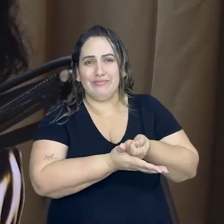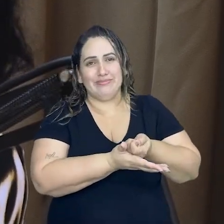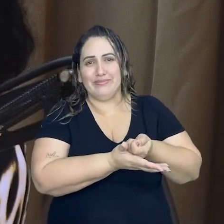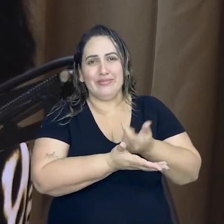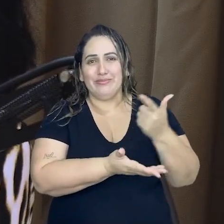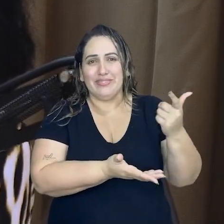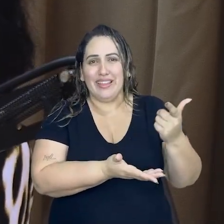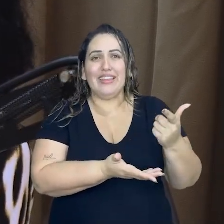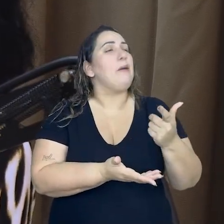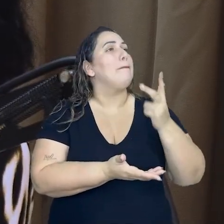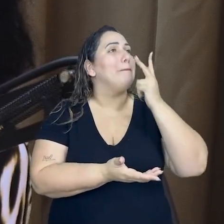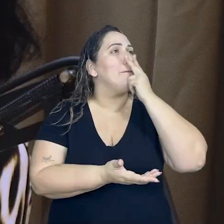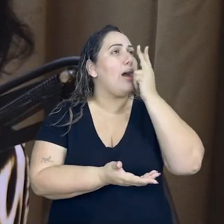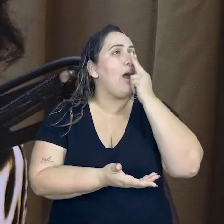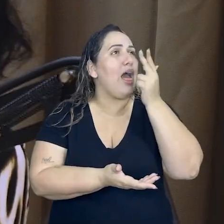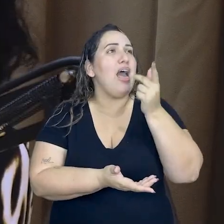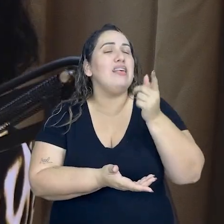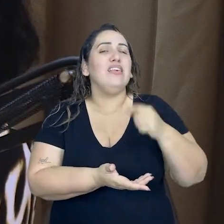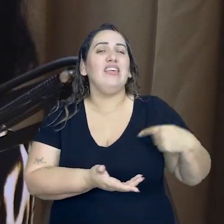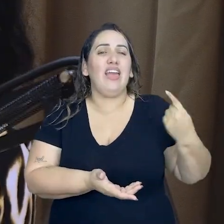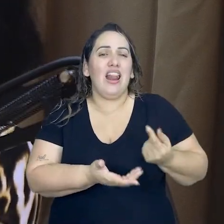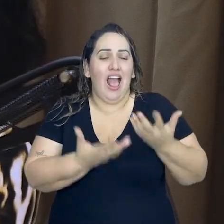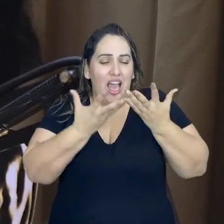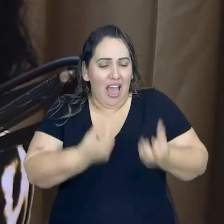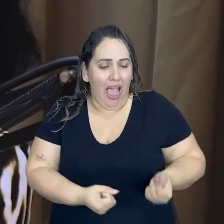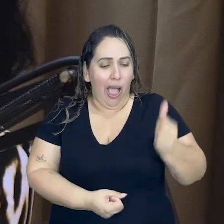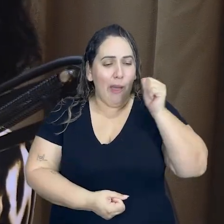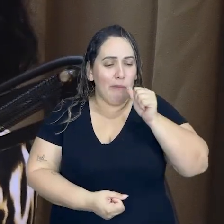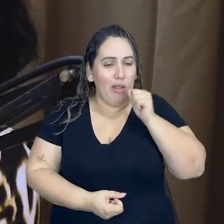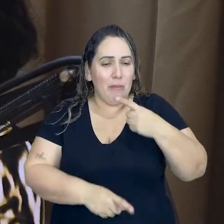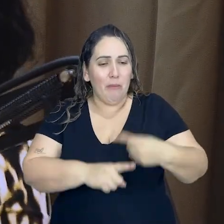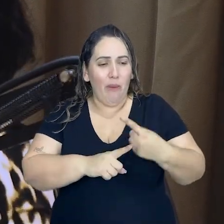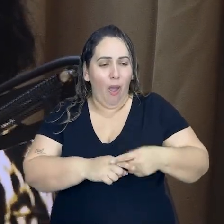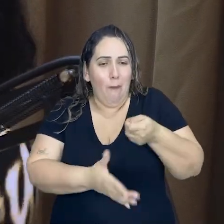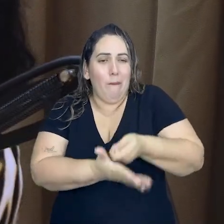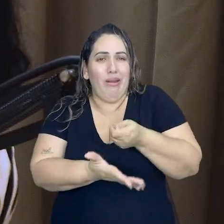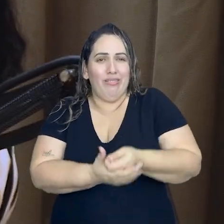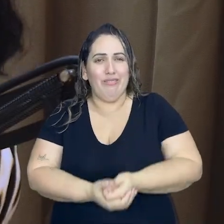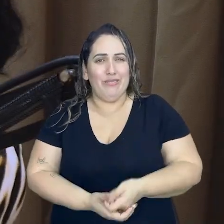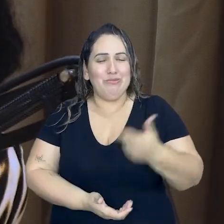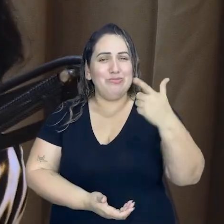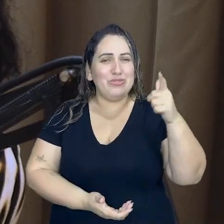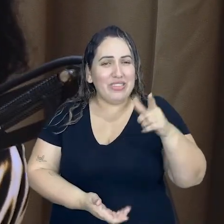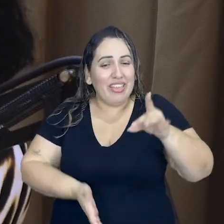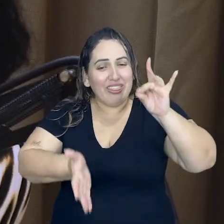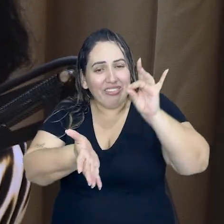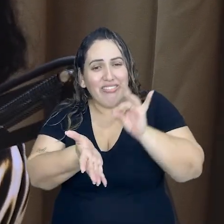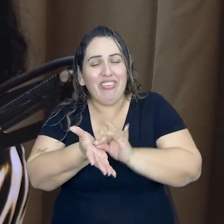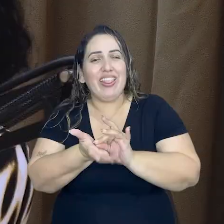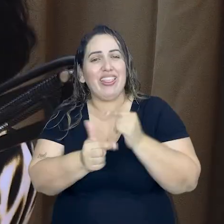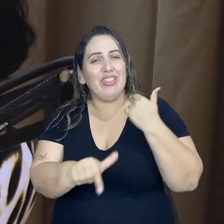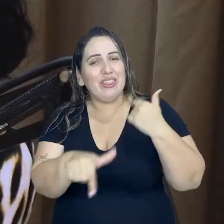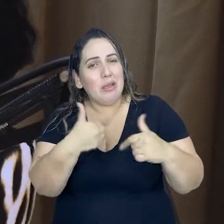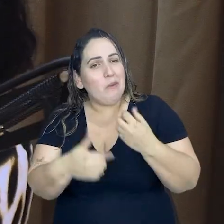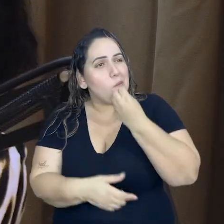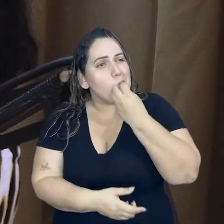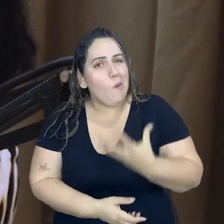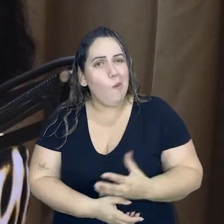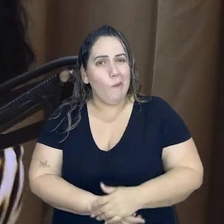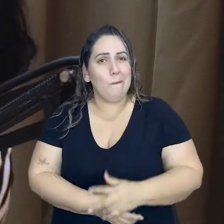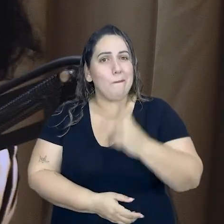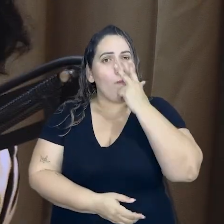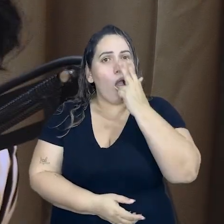né? Não existe uma sanção, não existe um verdadeiro castigo, uma aplicação de algo que